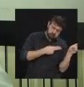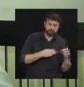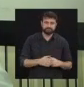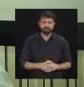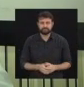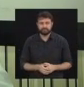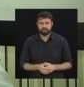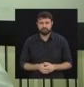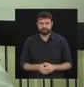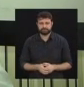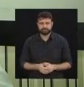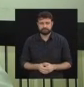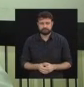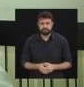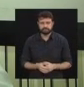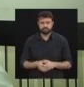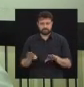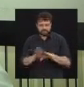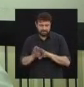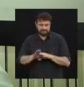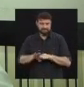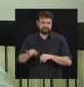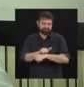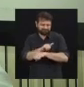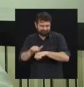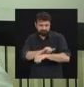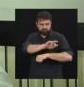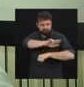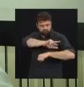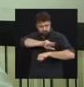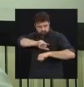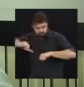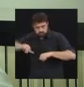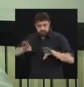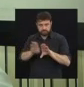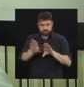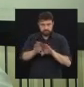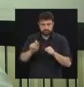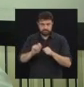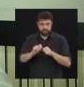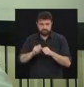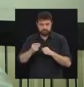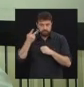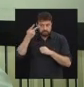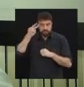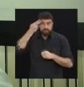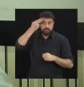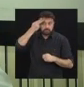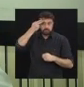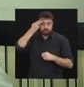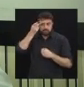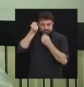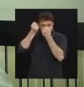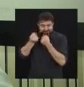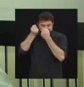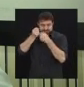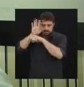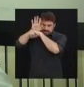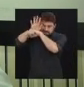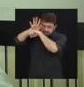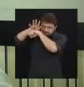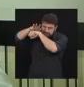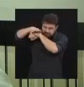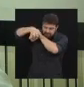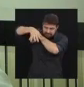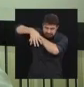relaxados. Tem outras alternativas também, como a colocação de um implante de peso de ouro, que é um material que você coloca